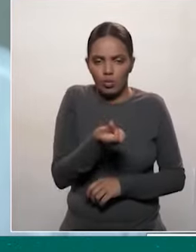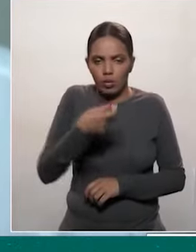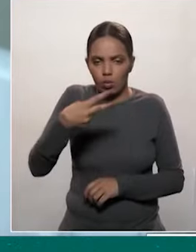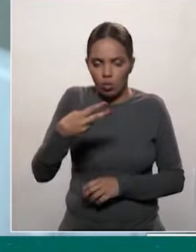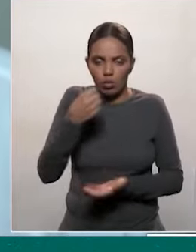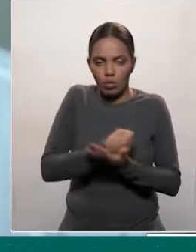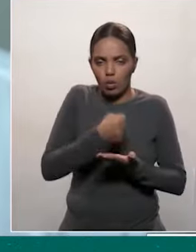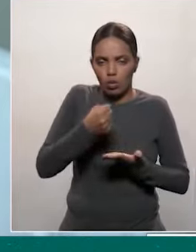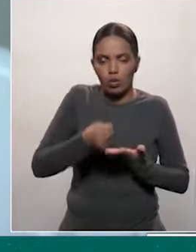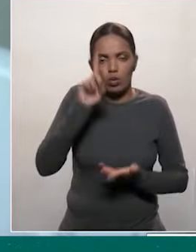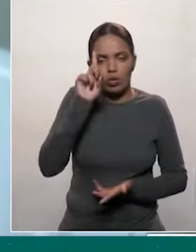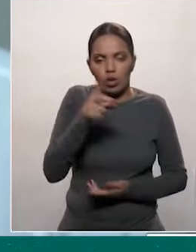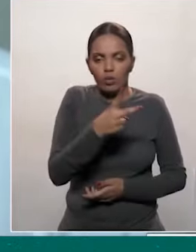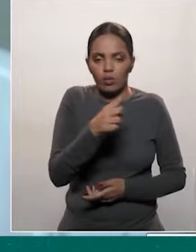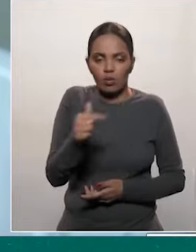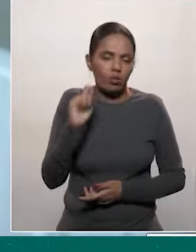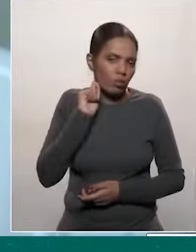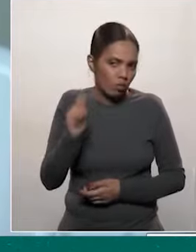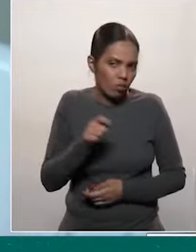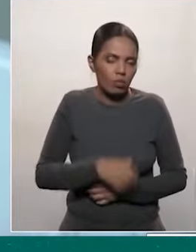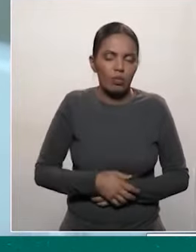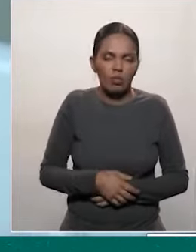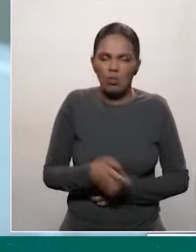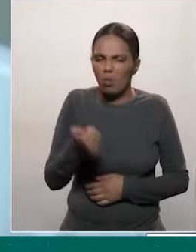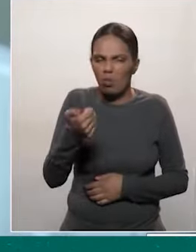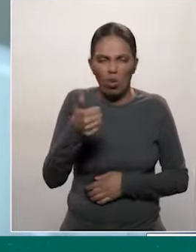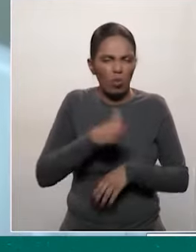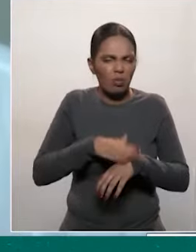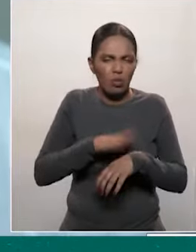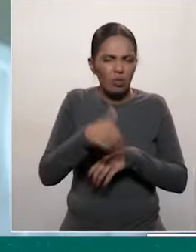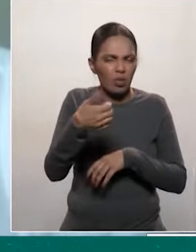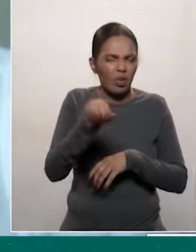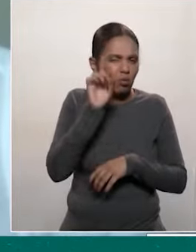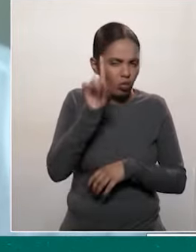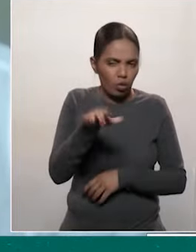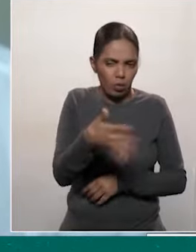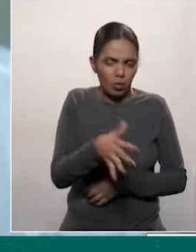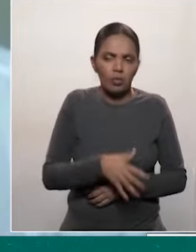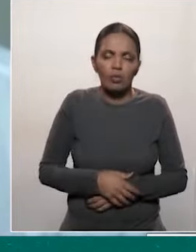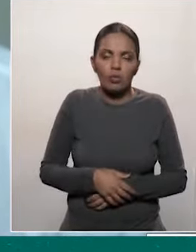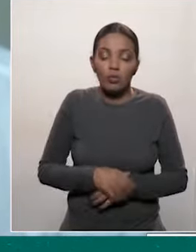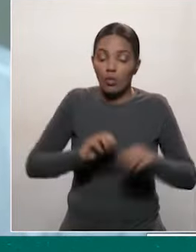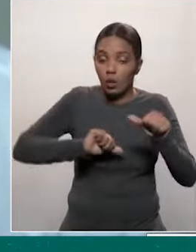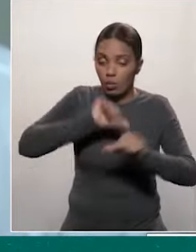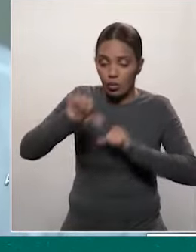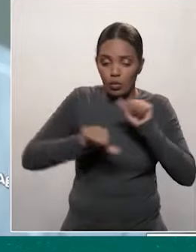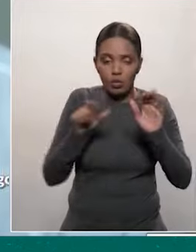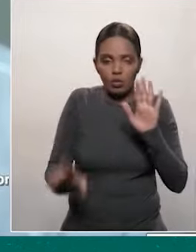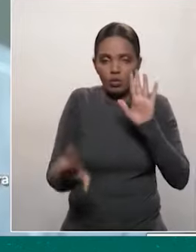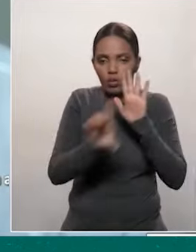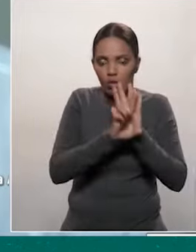de abril, há pouco tempo, pouco mais de 10 dias, que é uma alteração da Lei